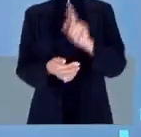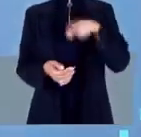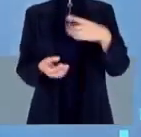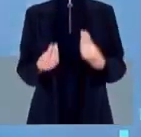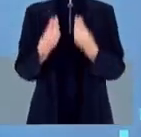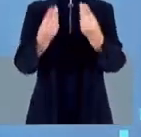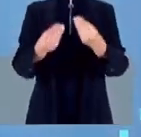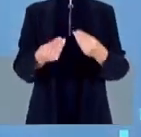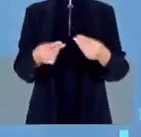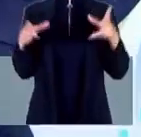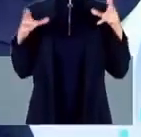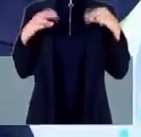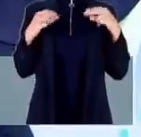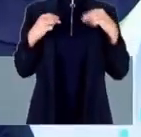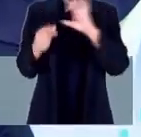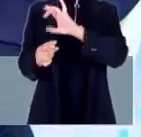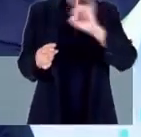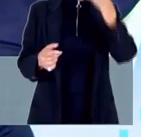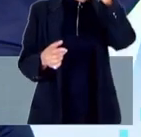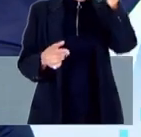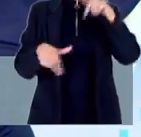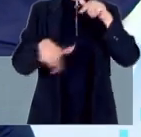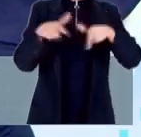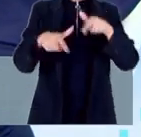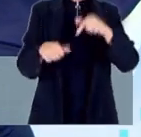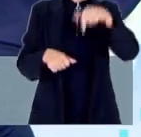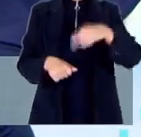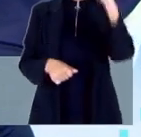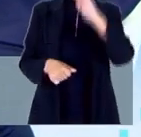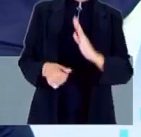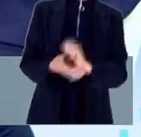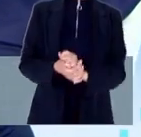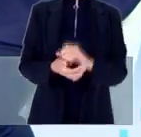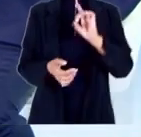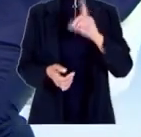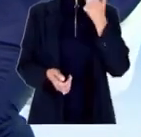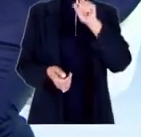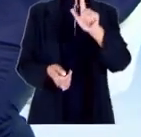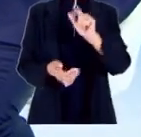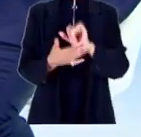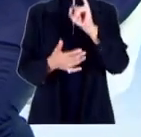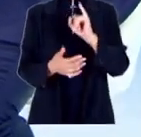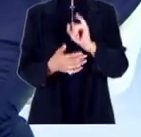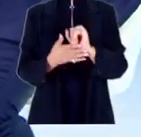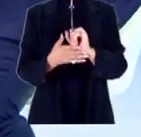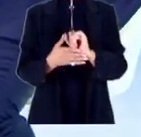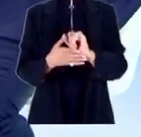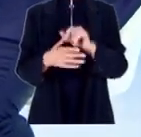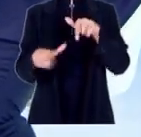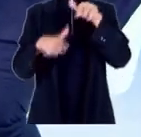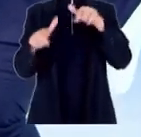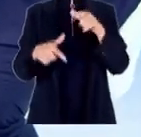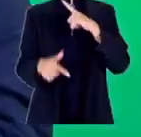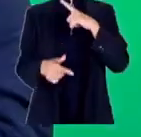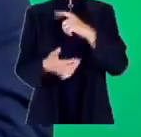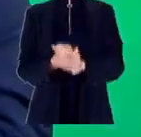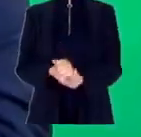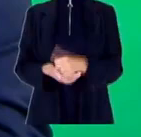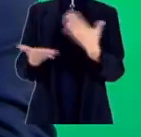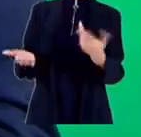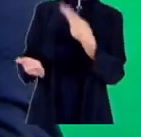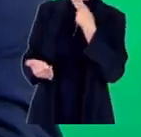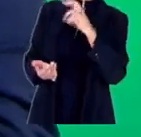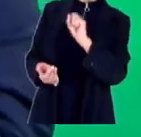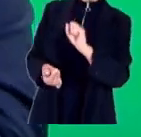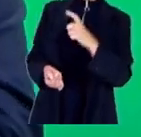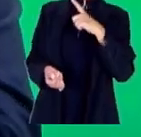da dignidade para cada trabalhador trabalhador brasileiro e só vamos fazer isso através do Pleno emprego agora Simone alguns